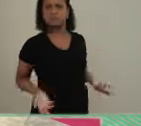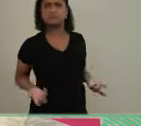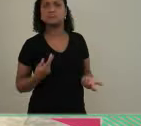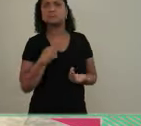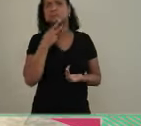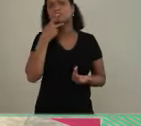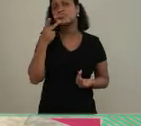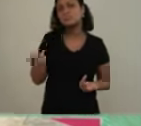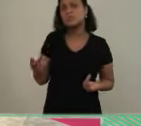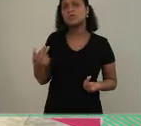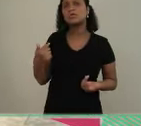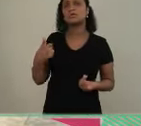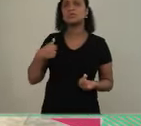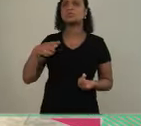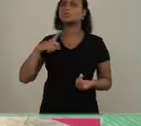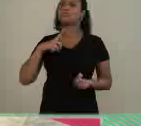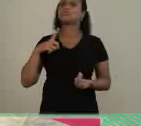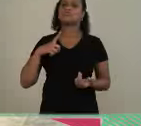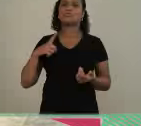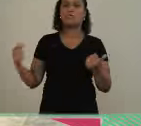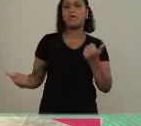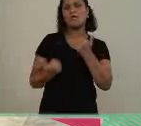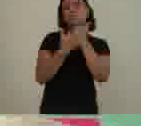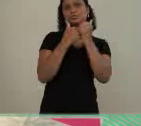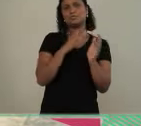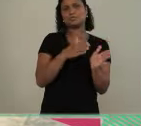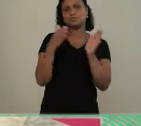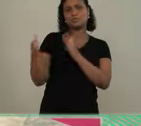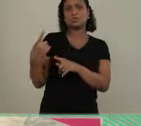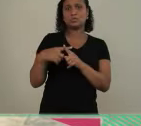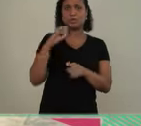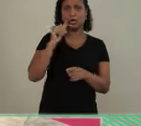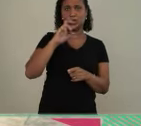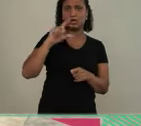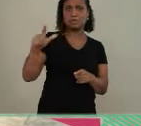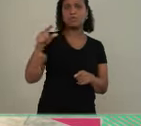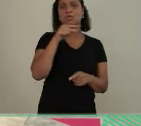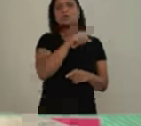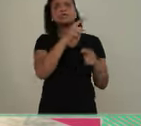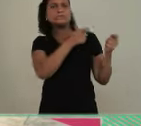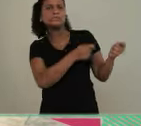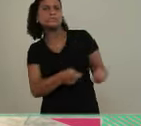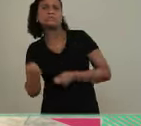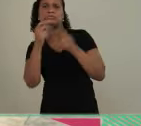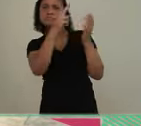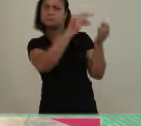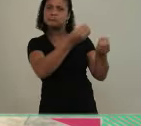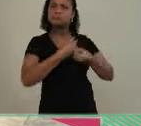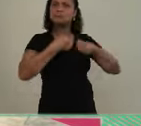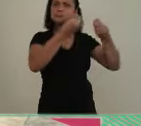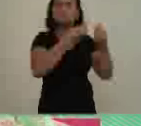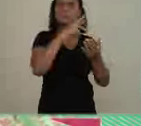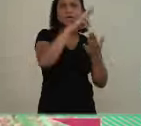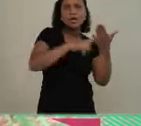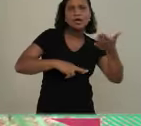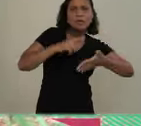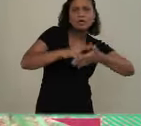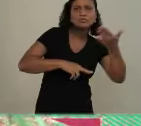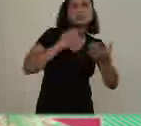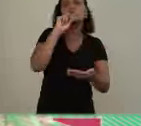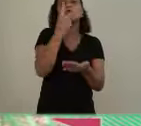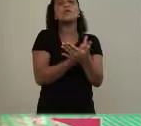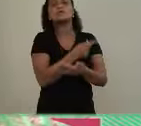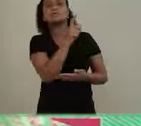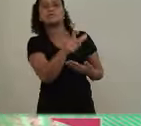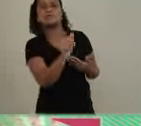olha, eu tenho meu step lá do outro lado. Porque a Carol foi muito assim, toda semana ela mandava um relatório de absolutamente tudo